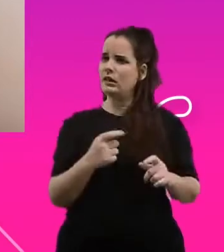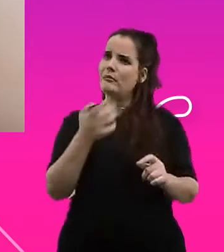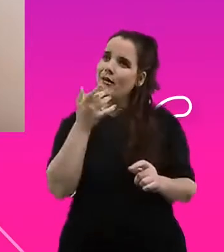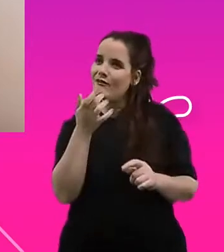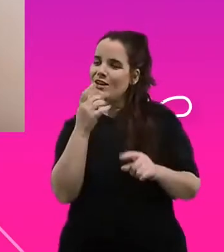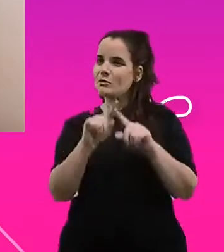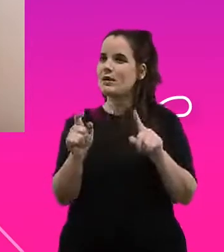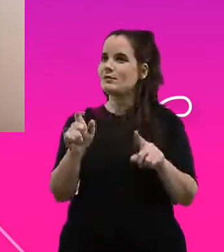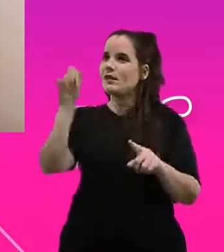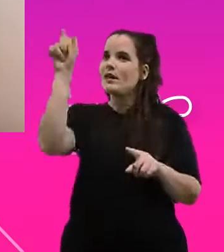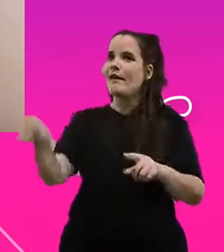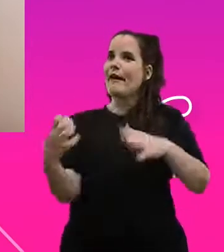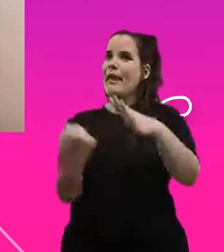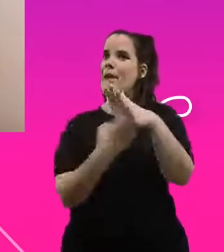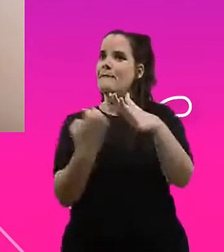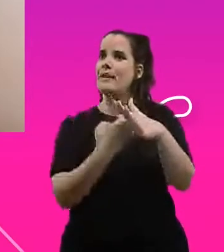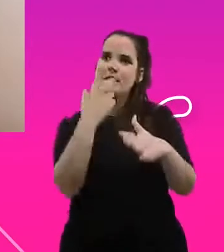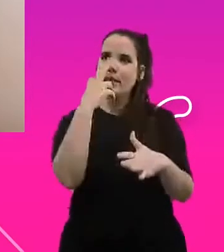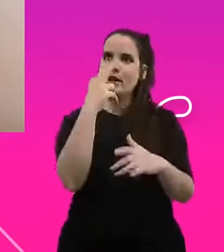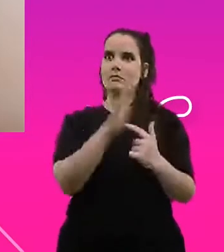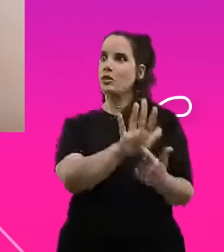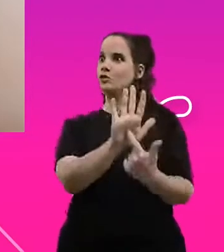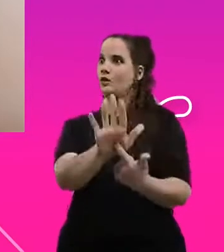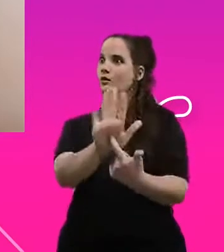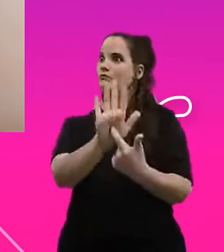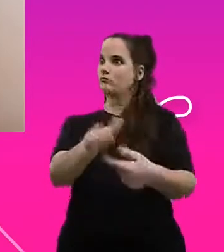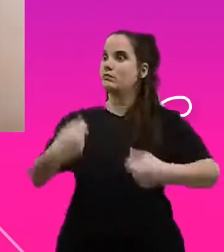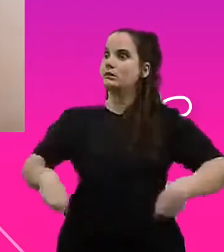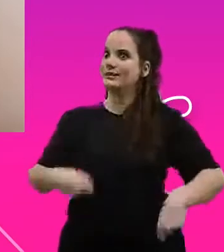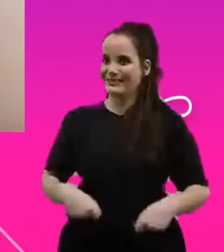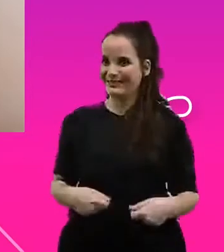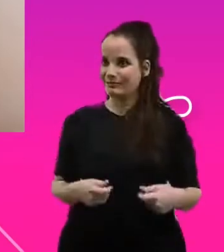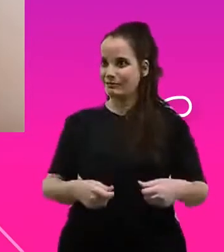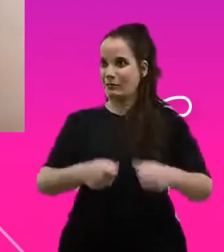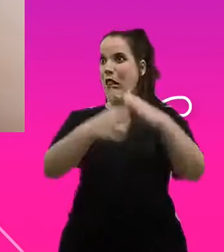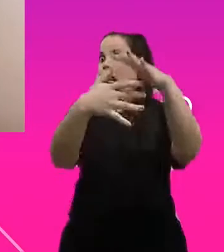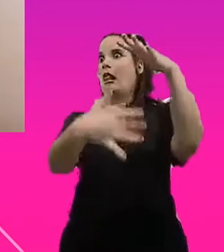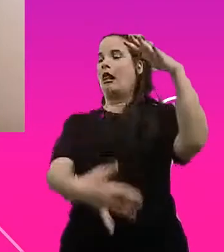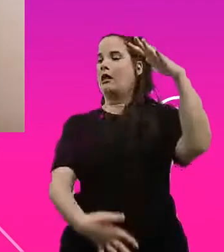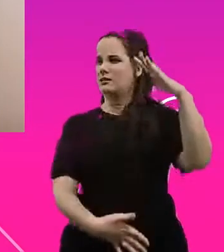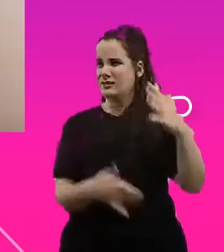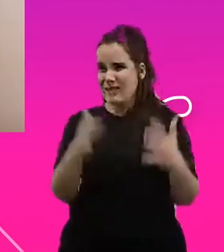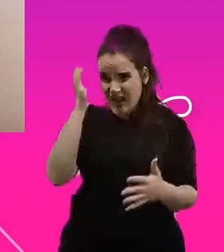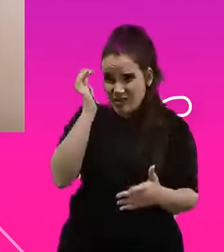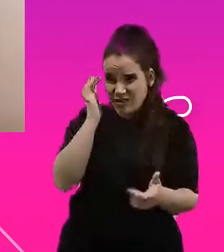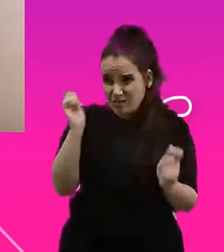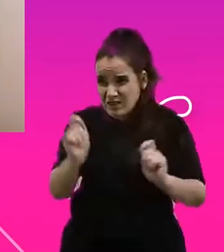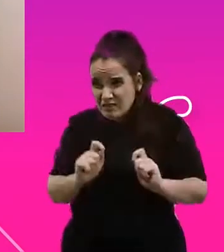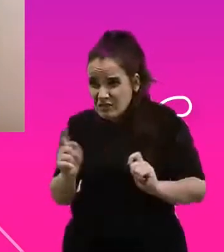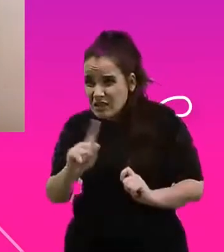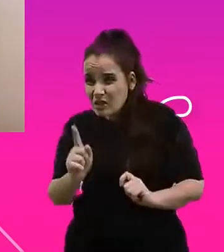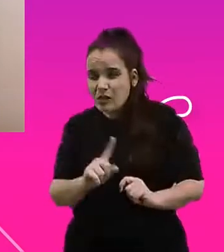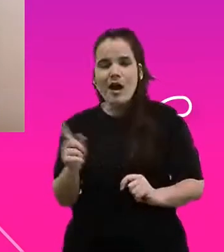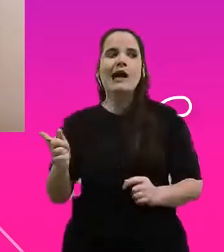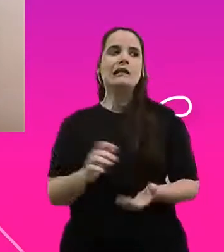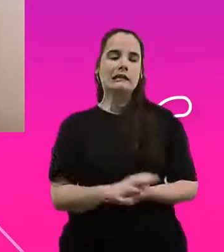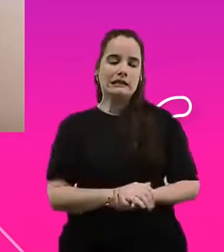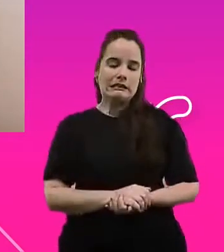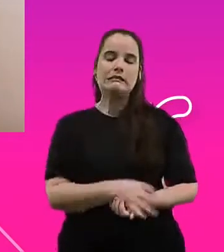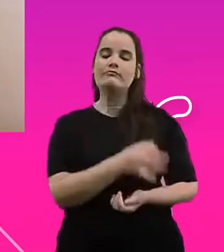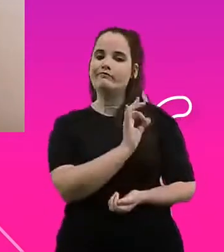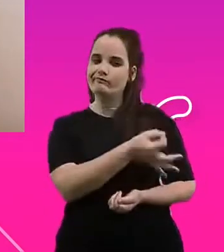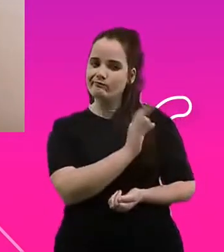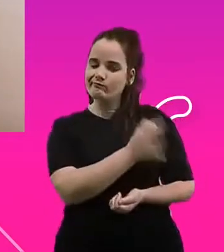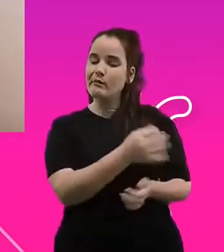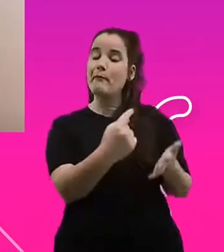fica naquela, eu preciso entregar resultado. E aí? Como você acha que esses mundos se encontram? Essa é uma excelente pergunta. Desde que eu